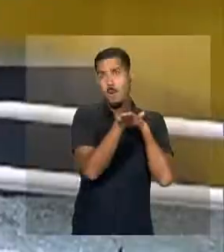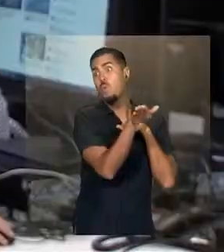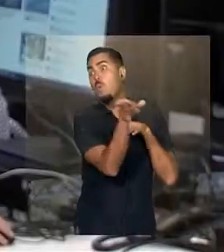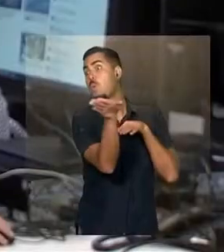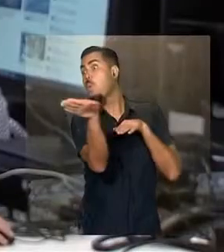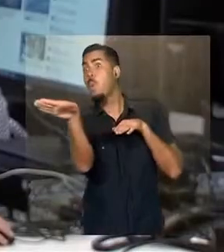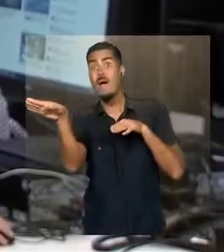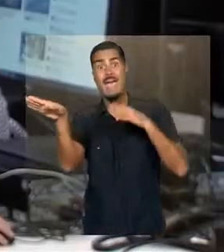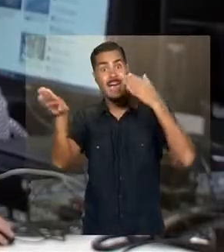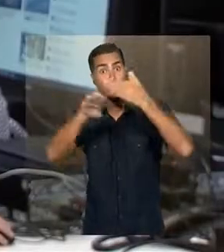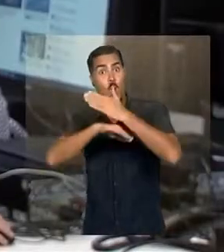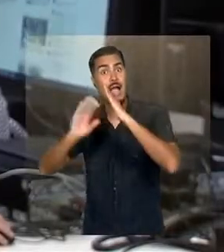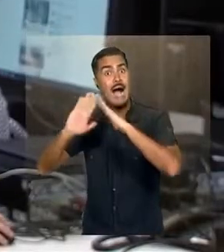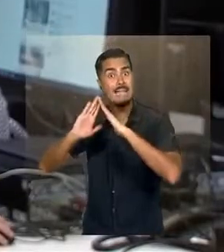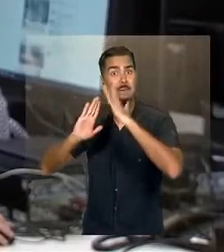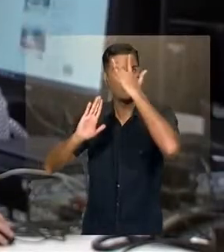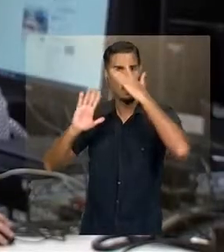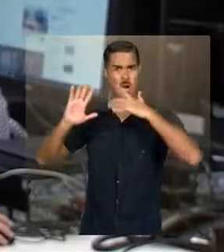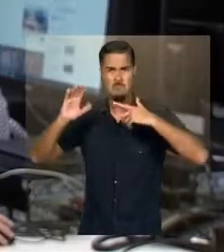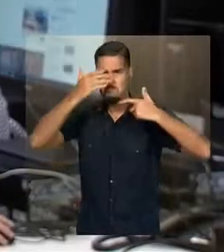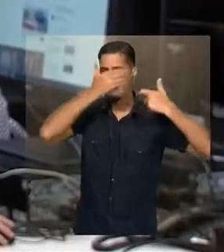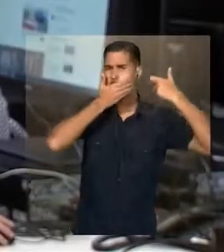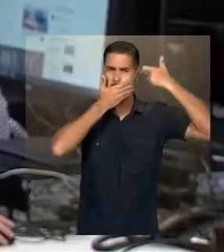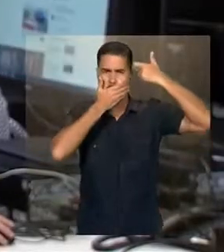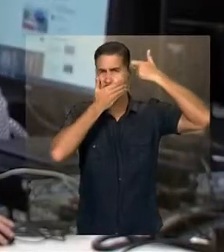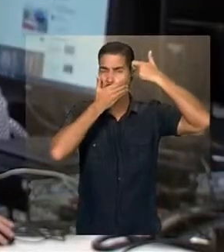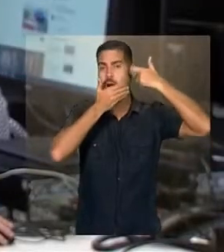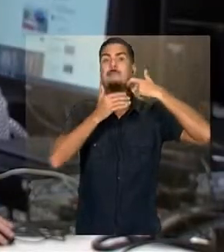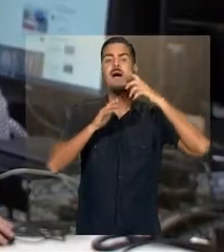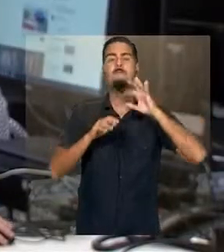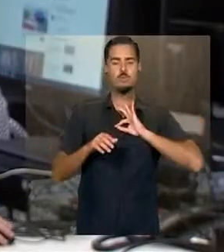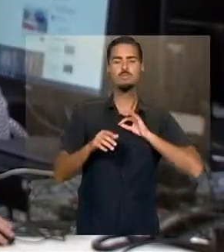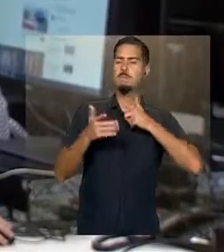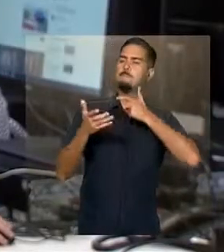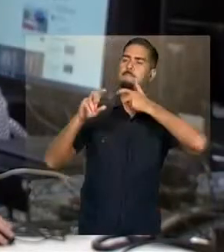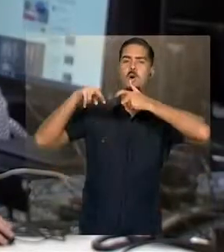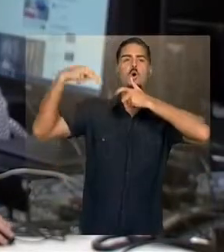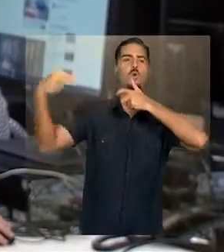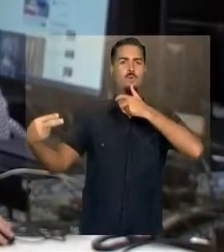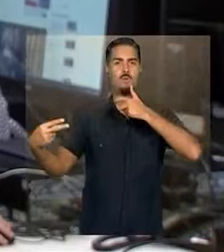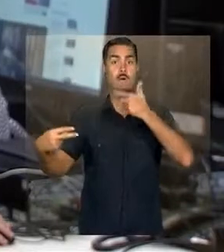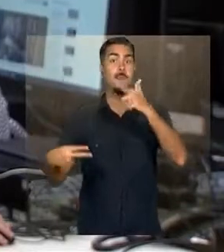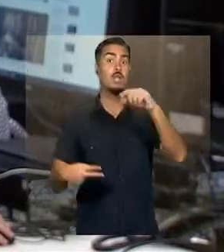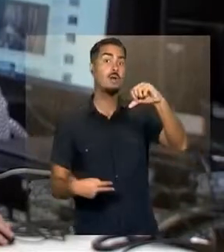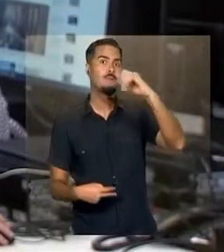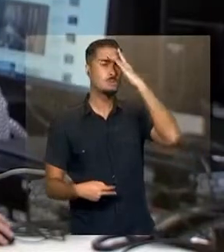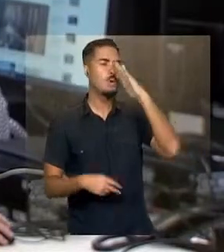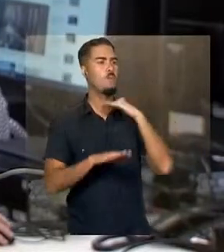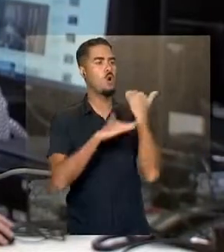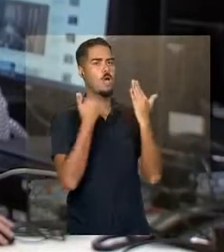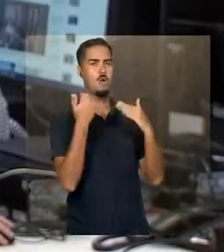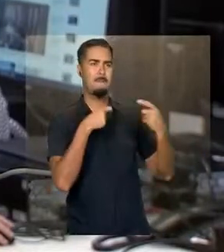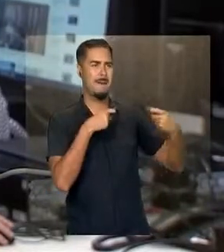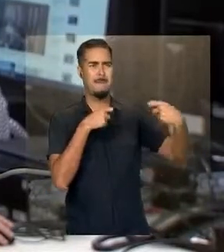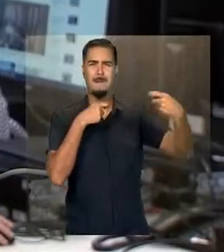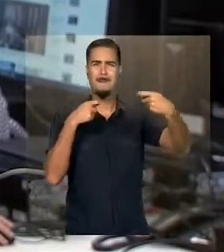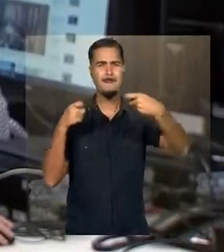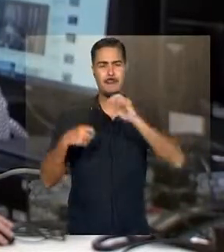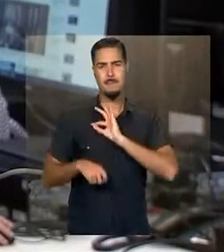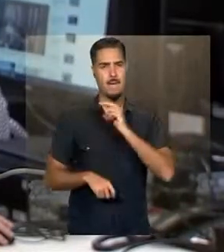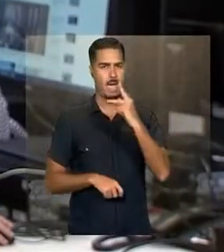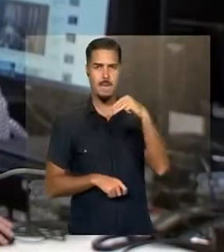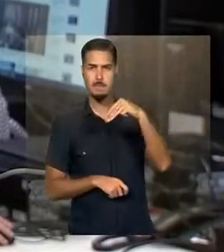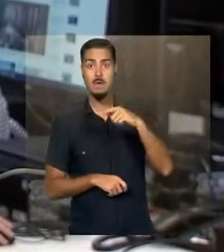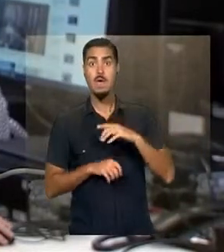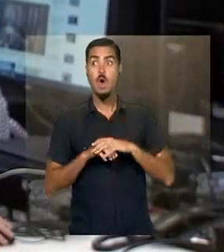morto pela polícia. Outros nove também morreram em troca de tiros com policiais militares. O restante do bando conseguiu